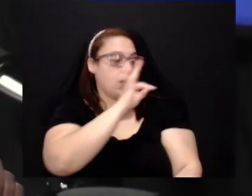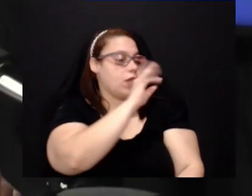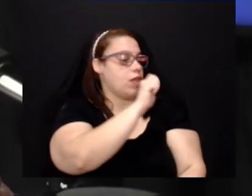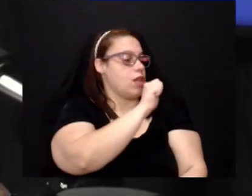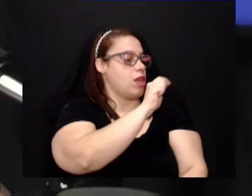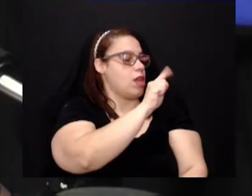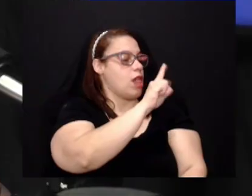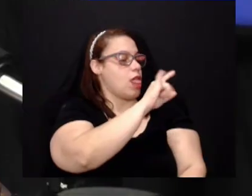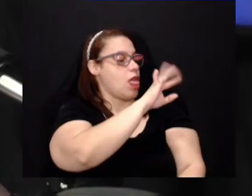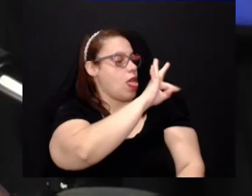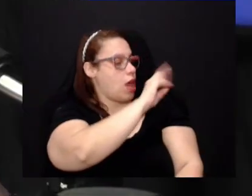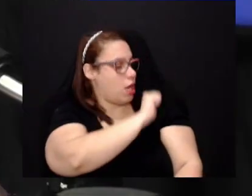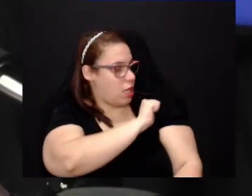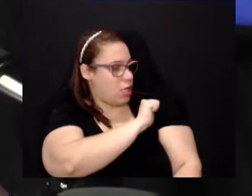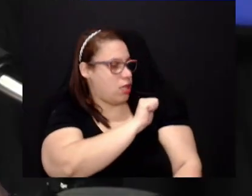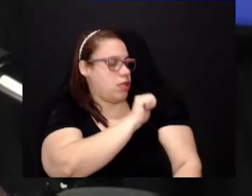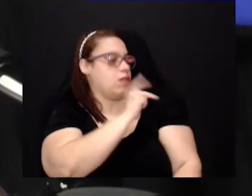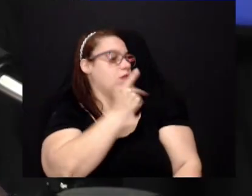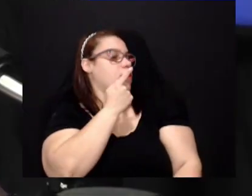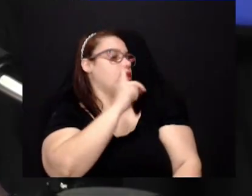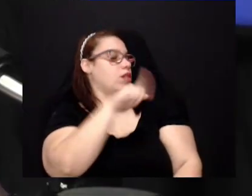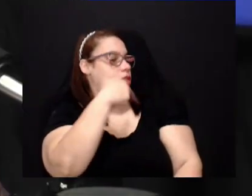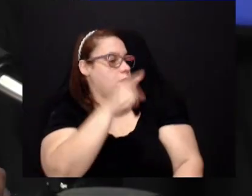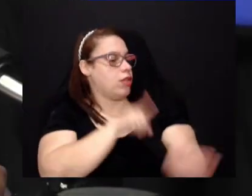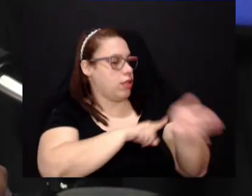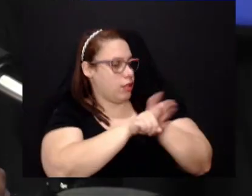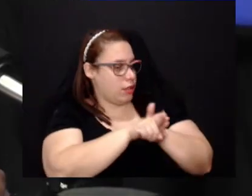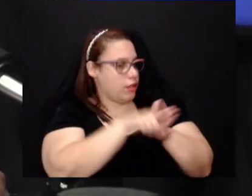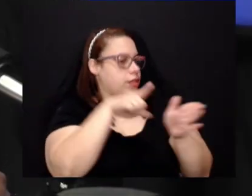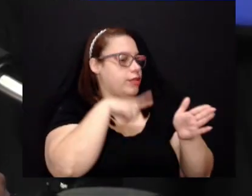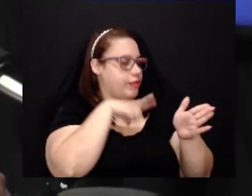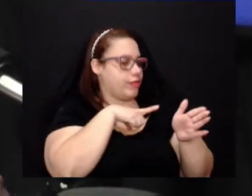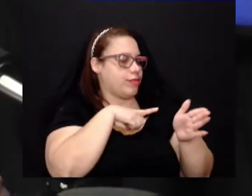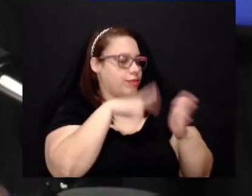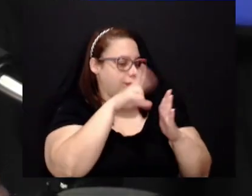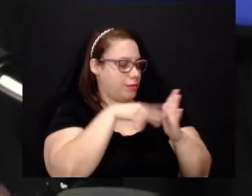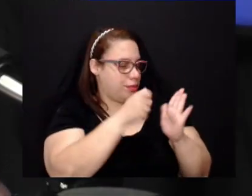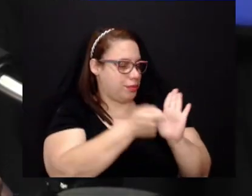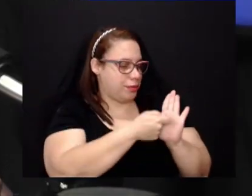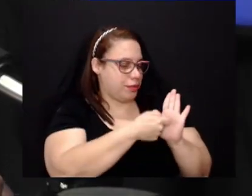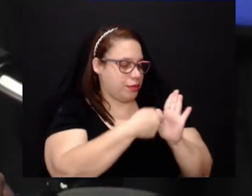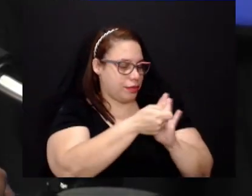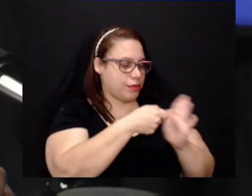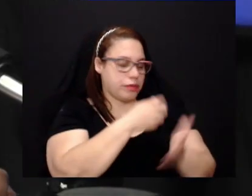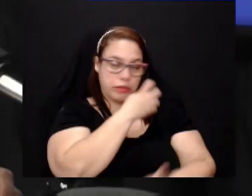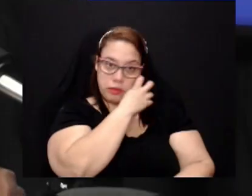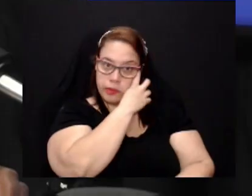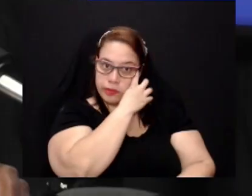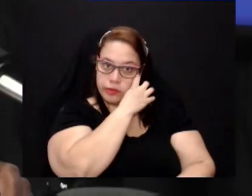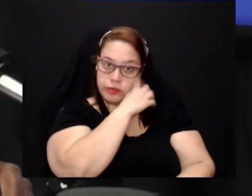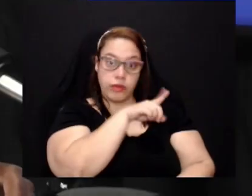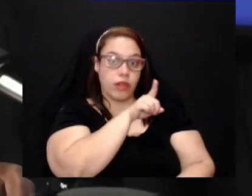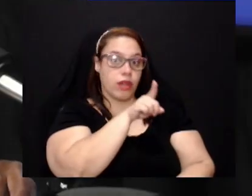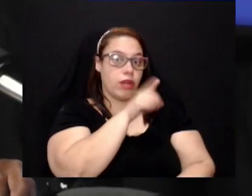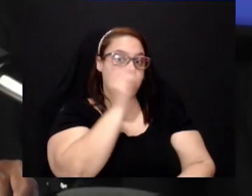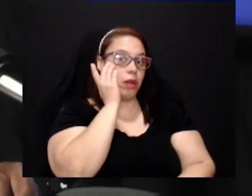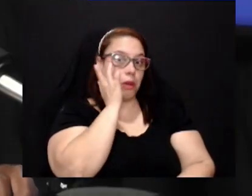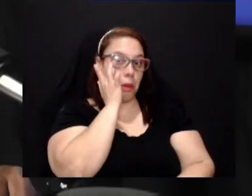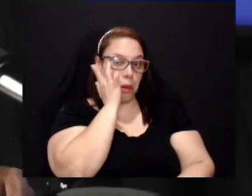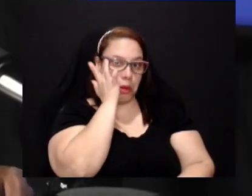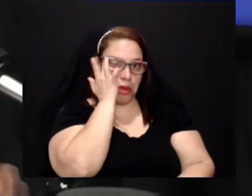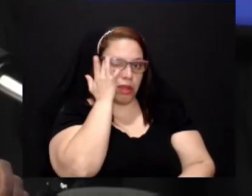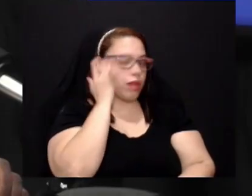né? Inclusive é o próximo questionamento que eu tenho registrado aqui que eu iria fazer para vocês. Mas você já trouxe isso,